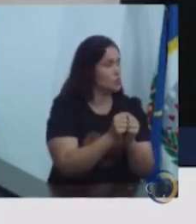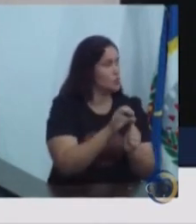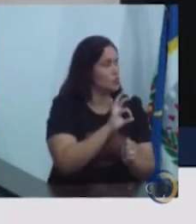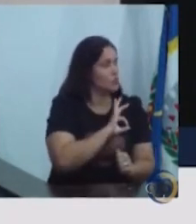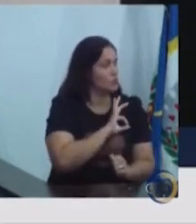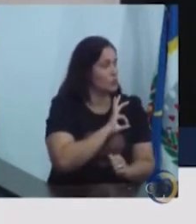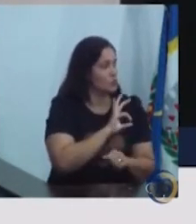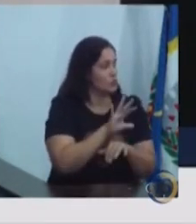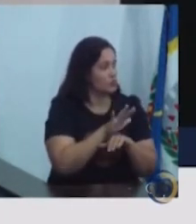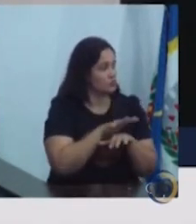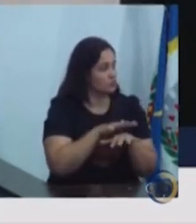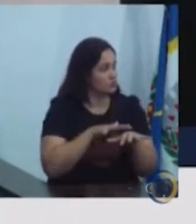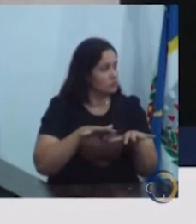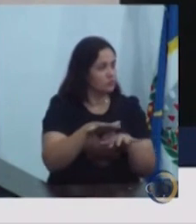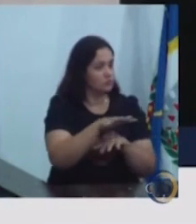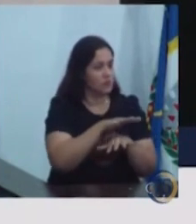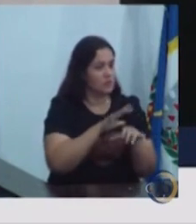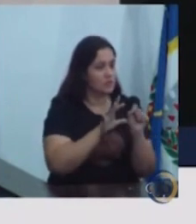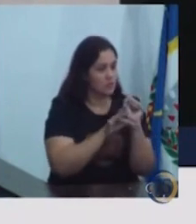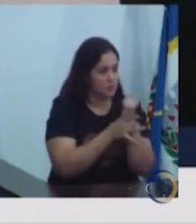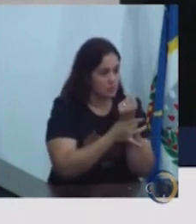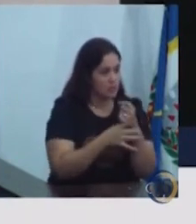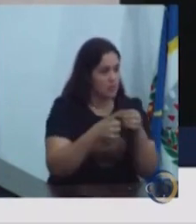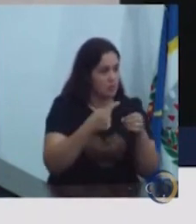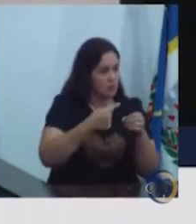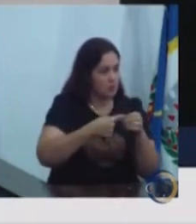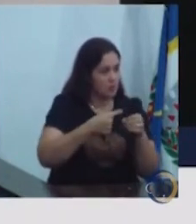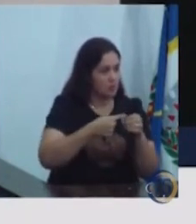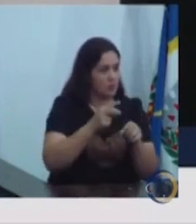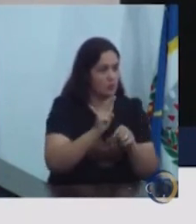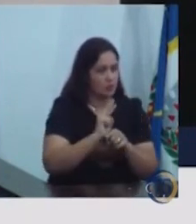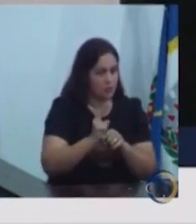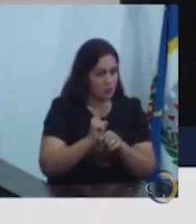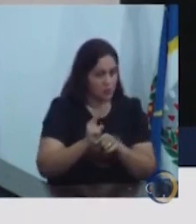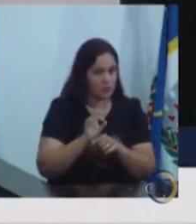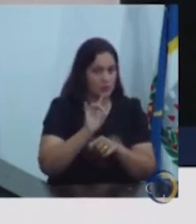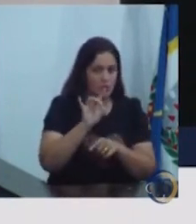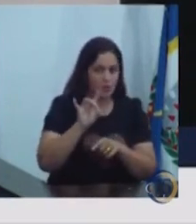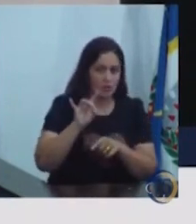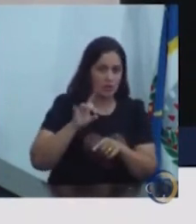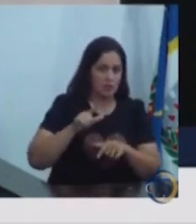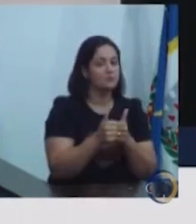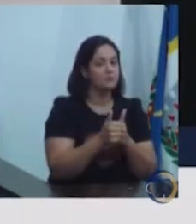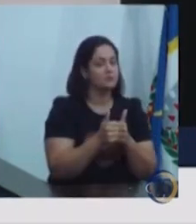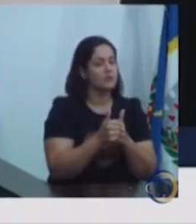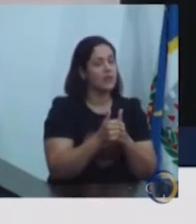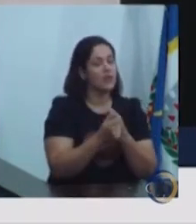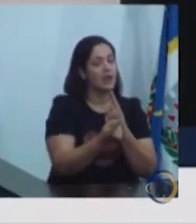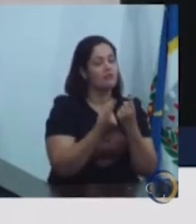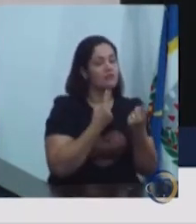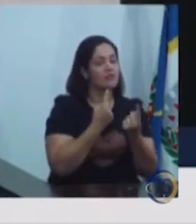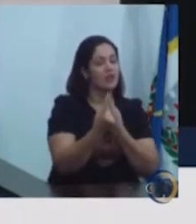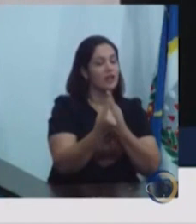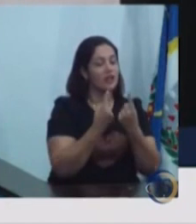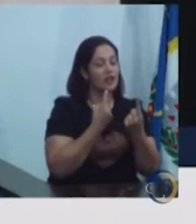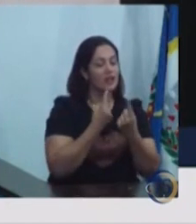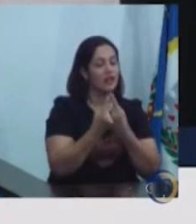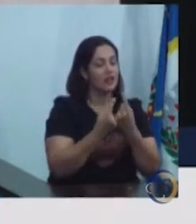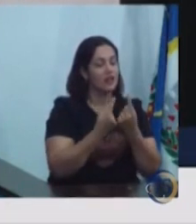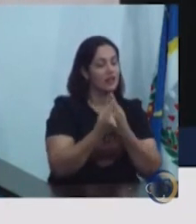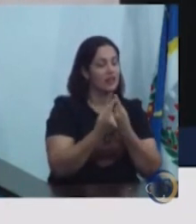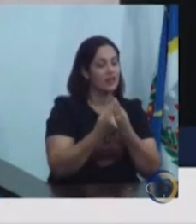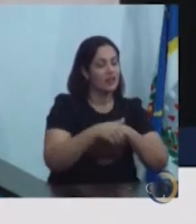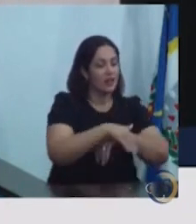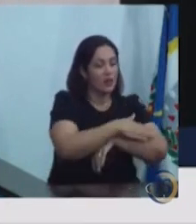temos uma cidade segura, uma cidade protegida, através do empenho desses policiais militares. Na tribuna, outro